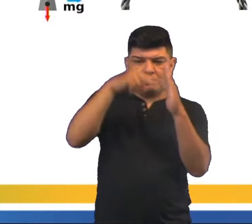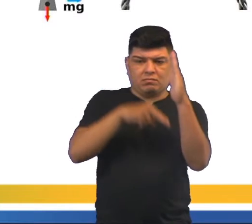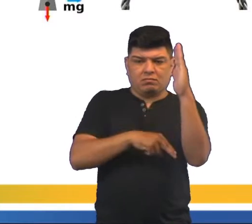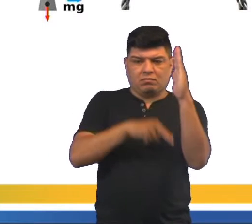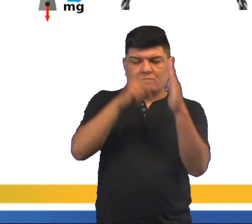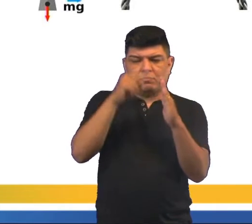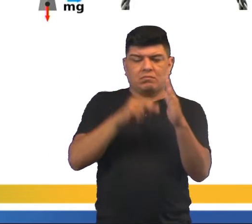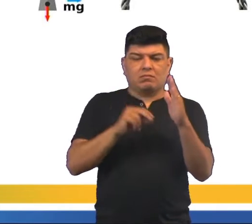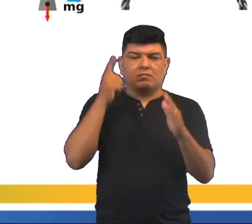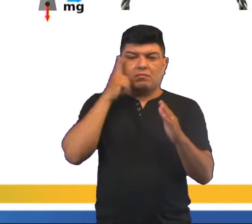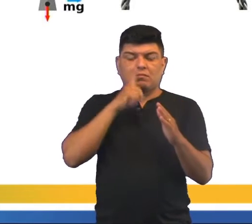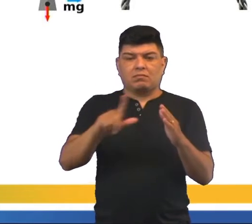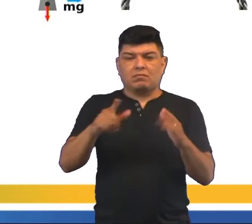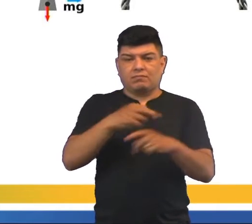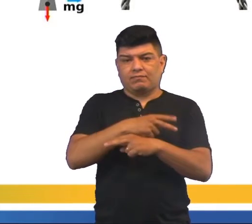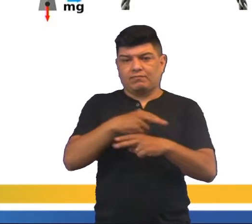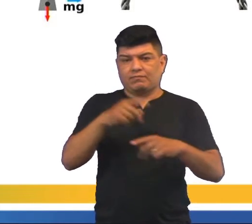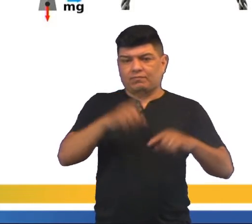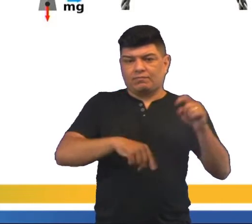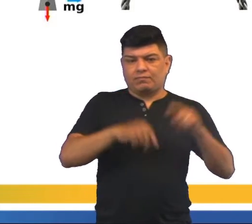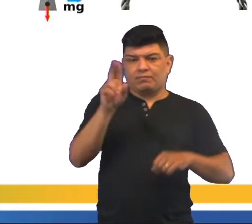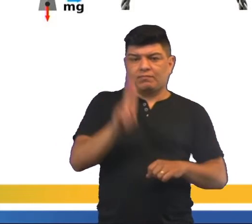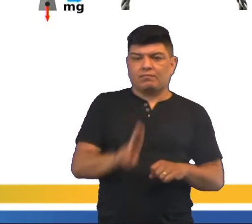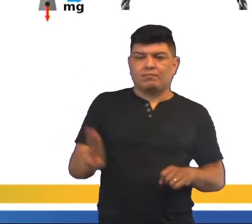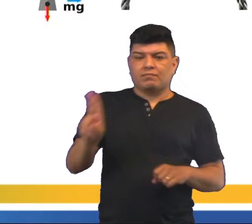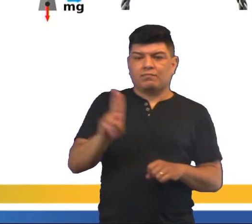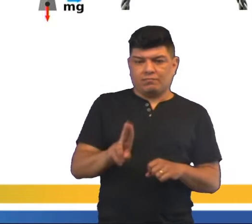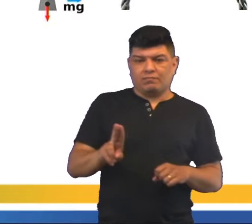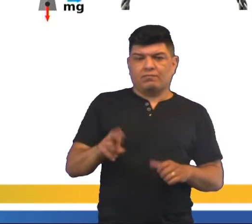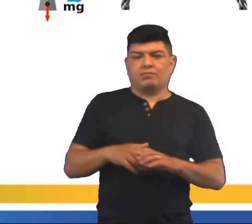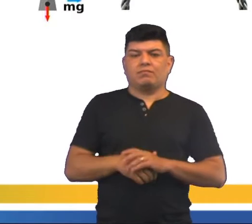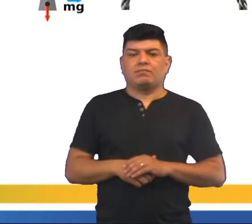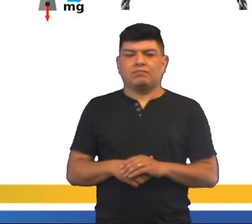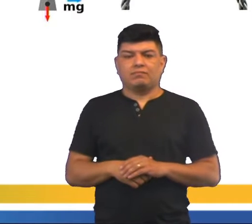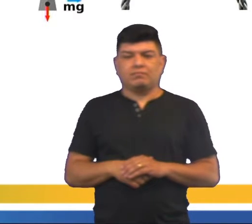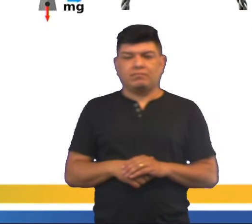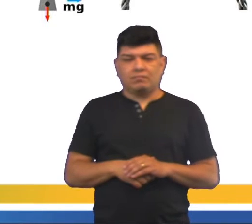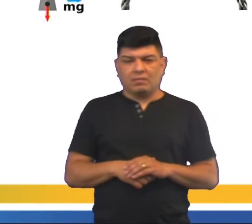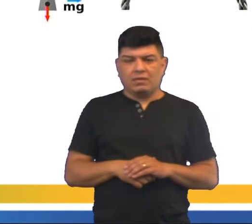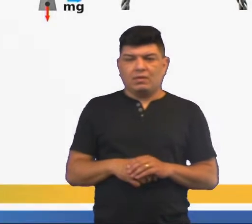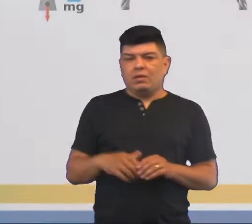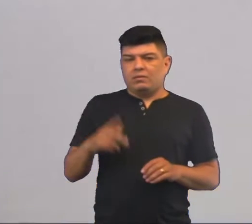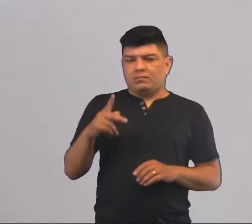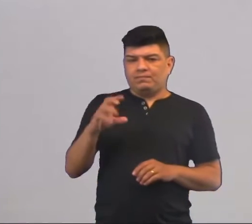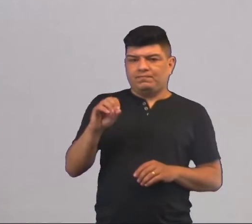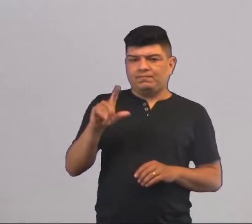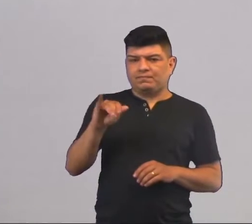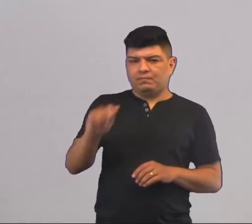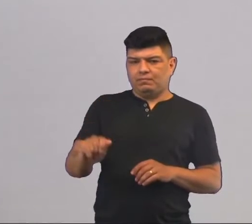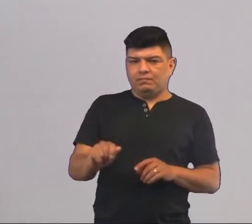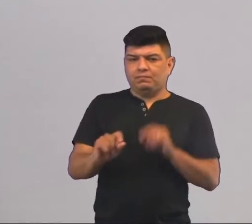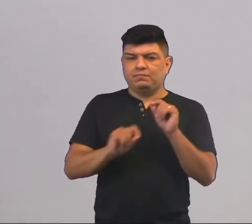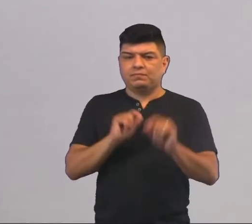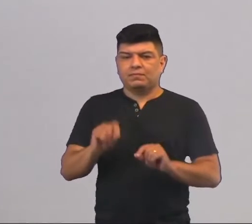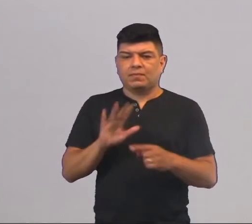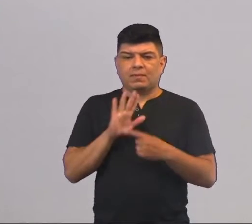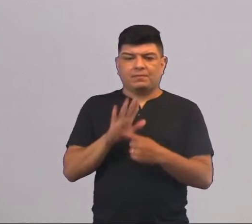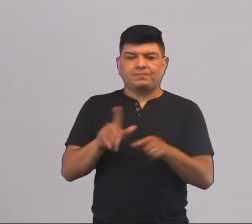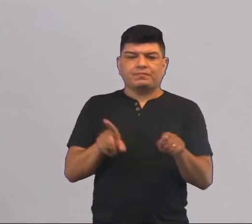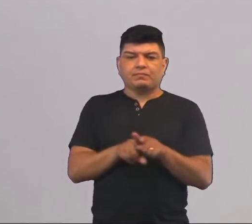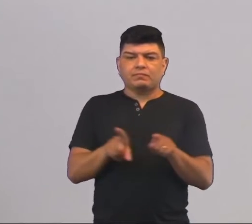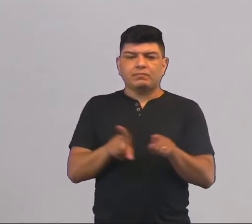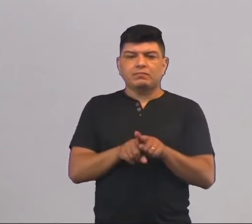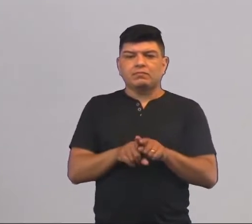escada para conseguir pegar o material de ser utiliza as polias E essas polícias também para a gente